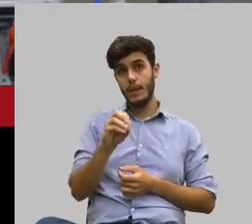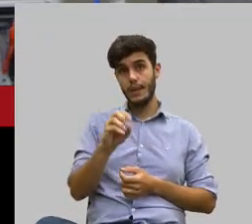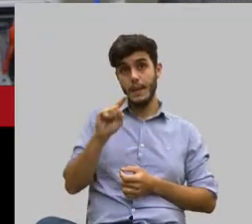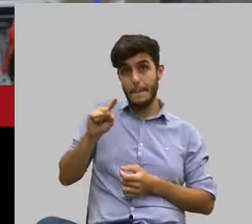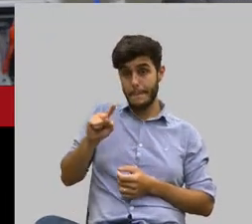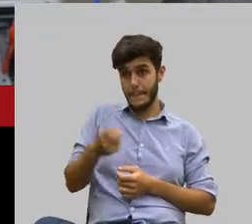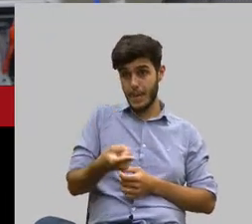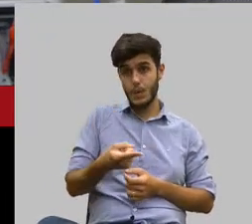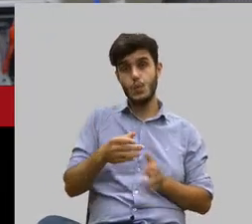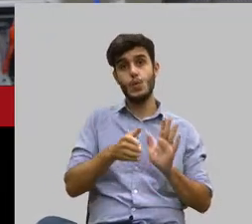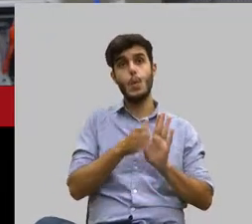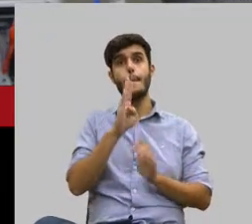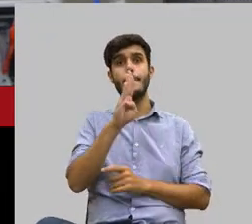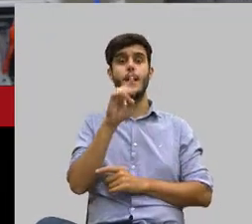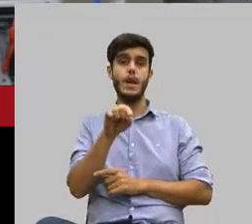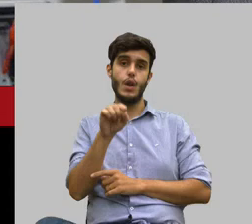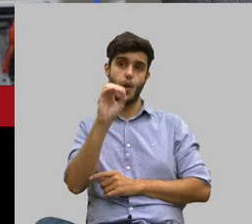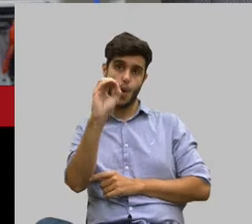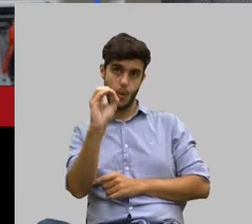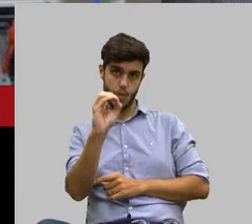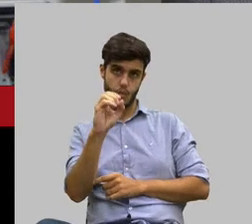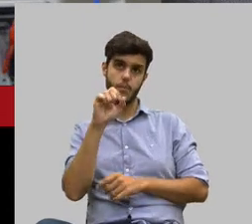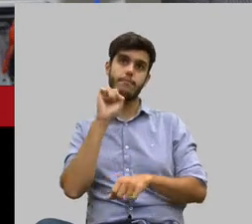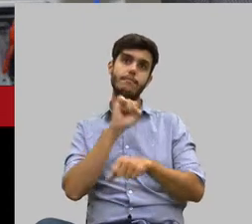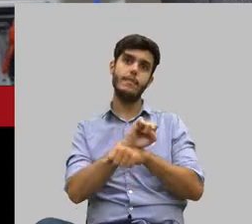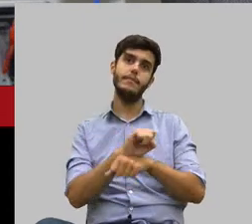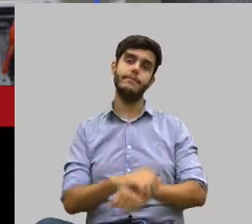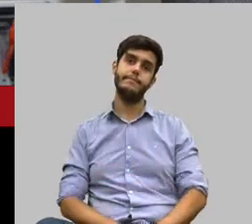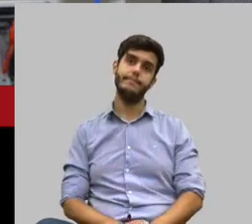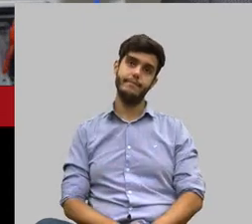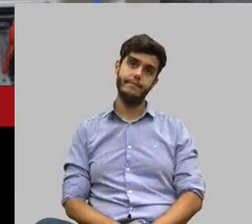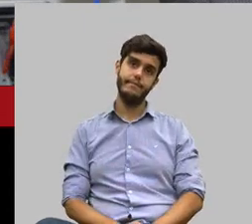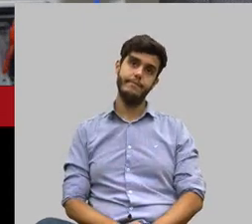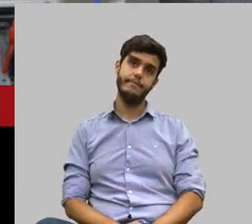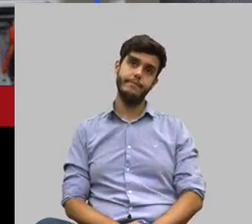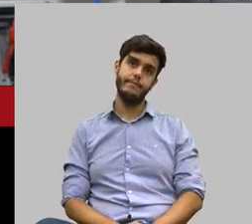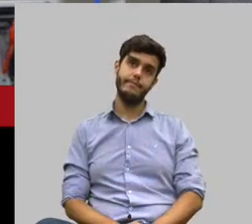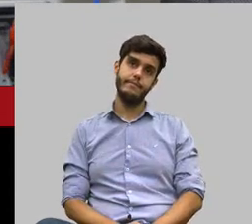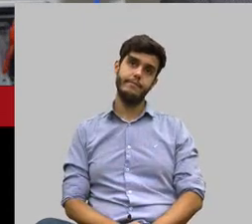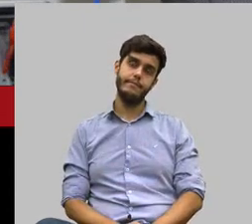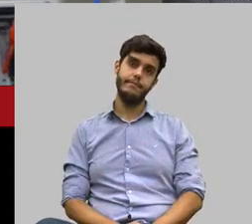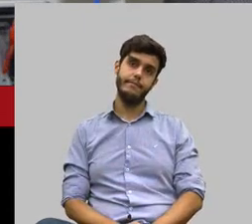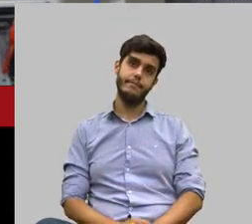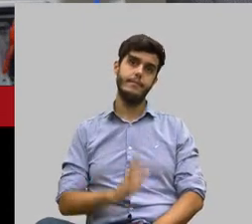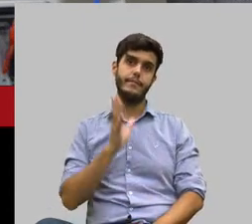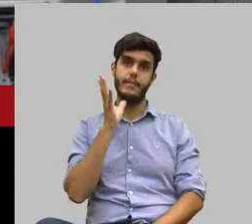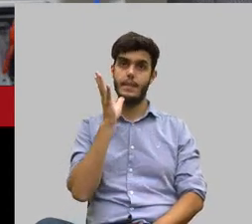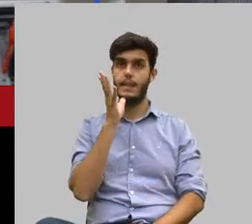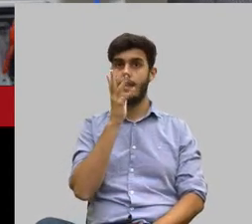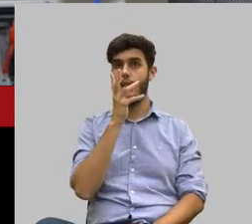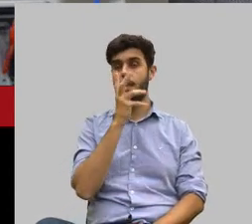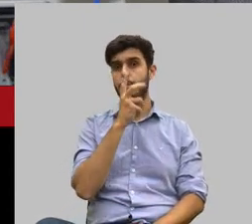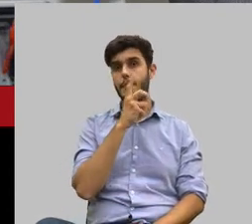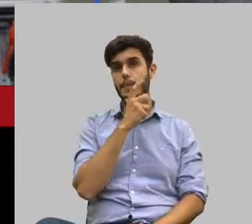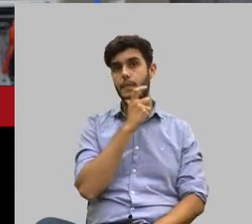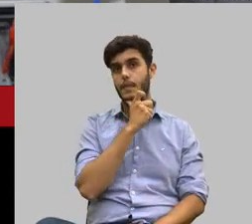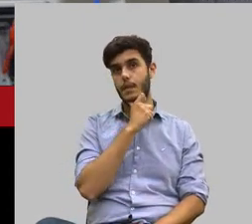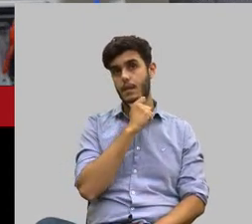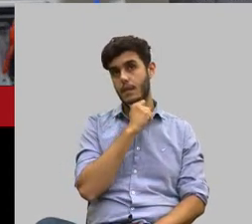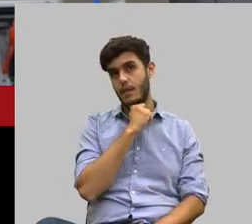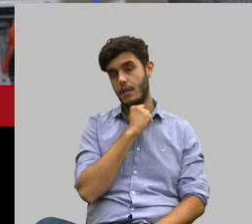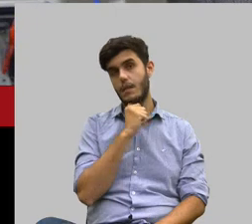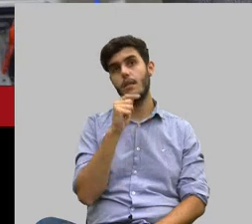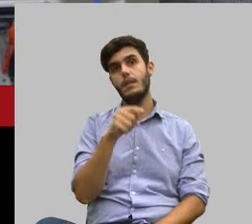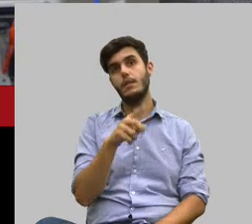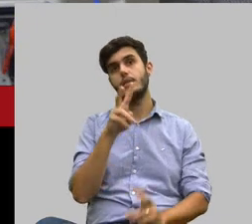boletins de ocorrência eh parados e com uma demora Longa em relação a